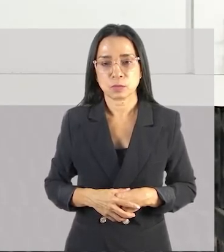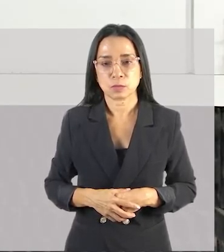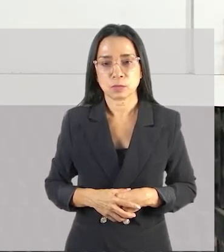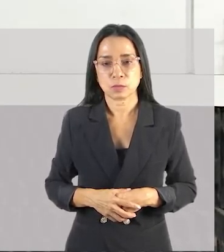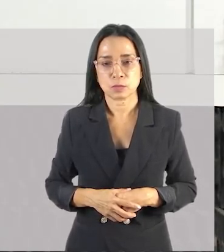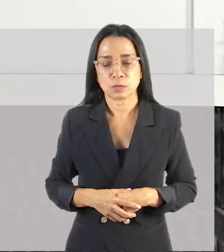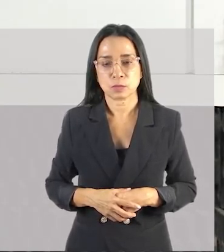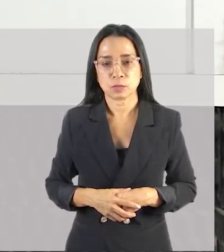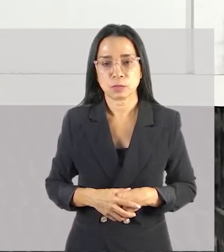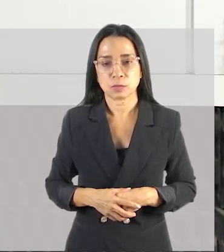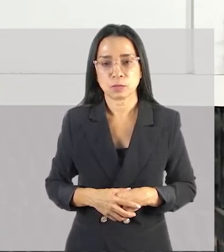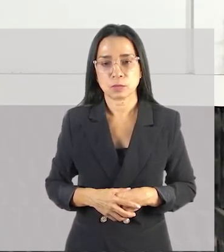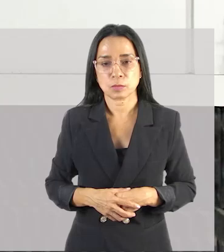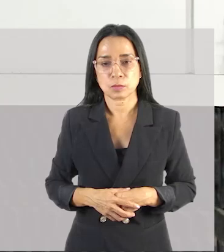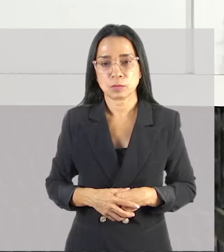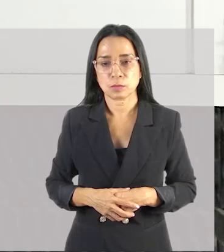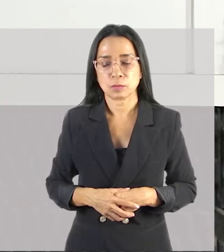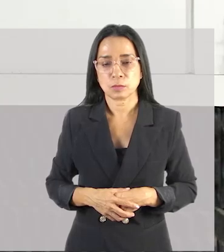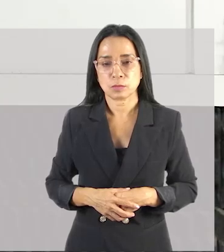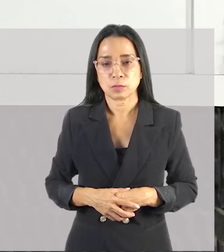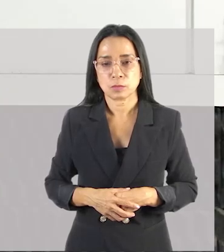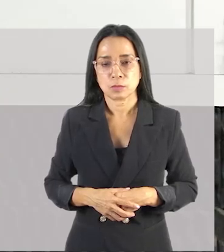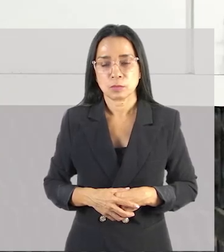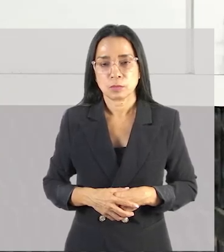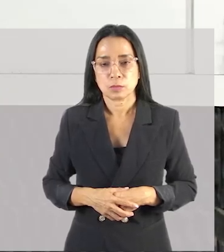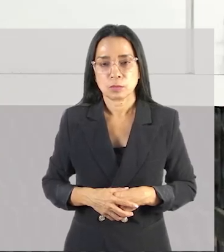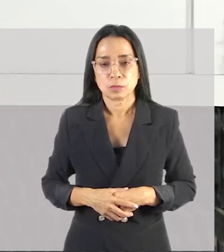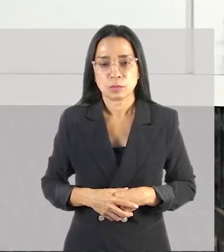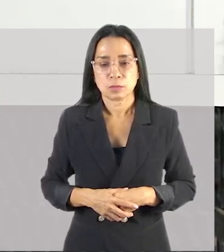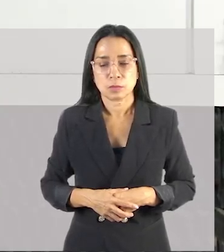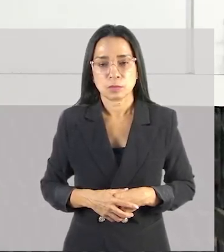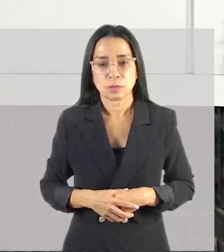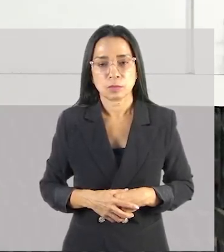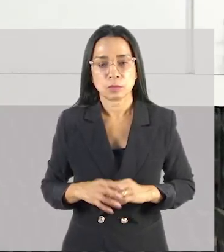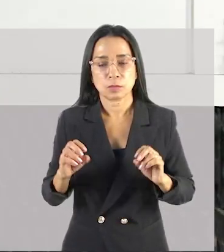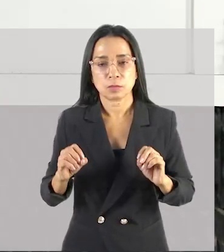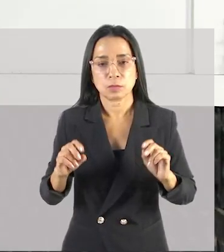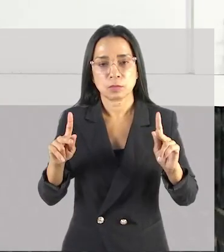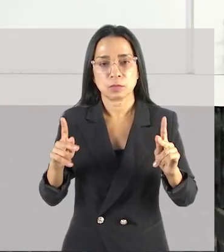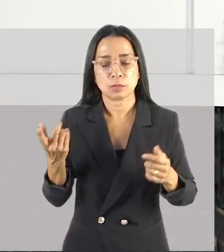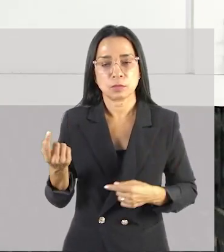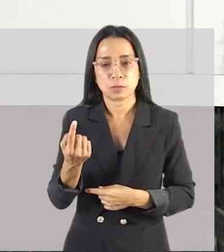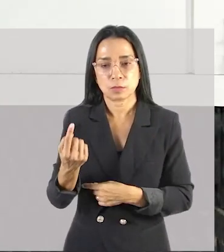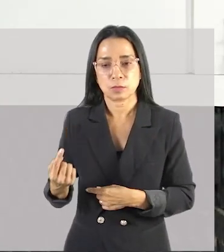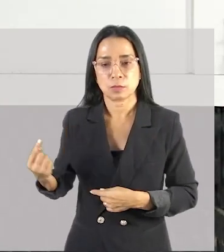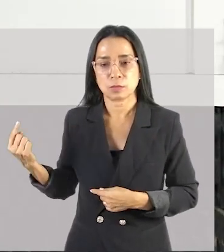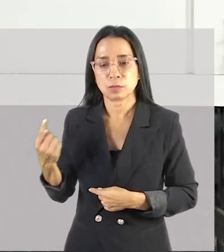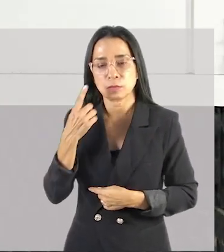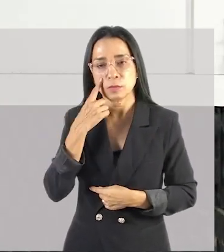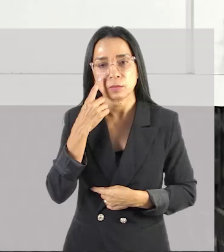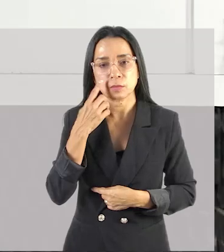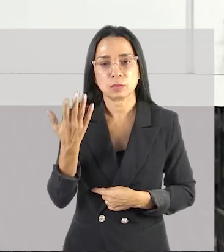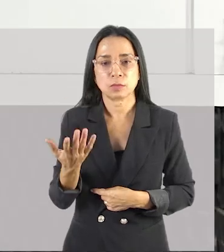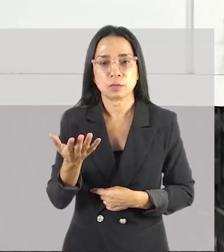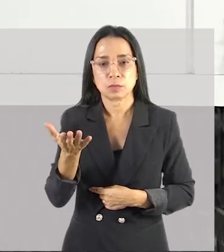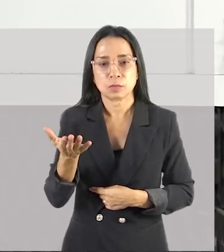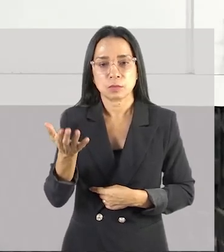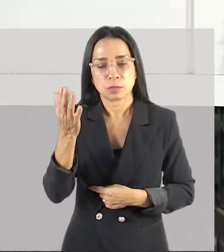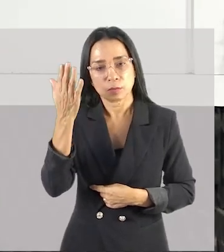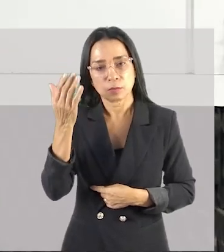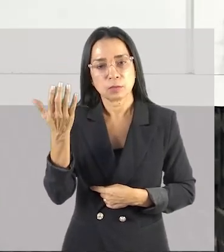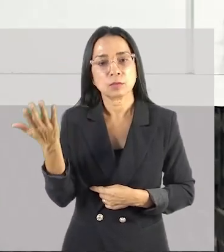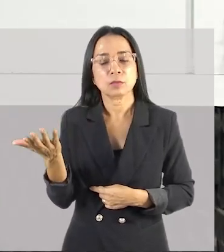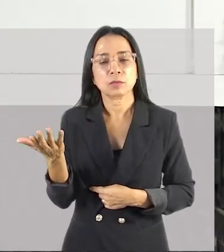triângulo de lados iguais, 50 centímetros. Beleza? Olha só. Então, ele quer saber qual é a